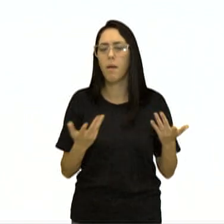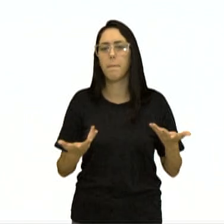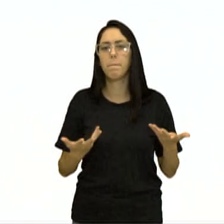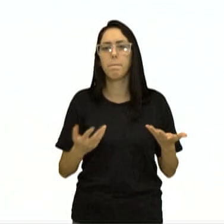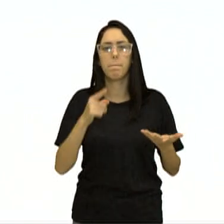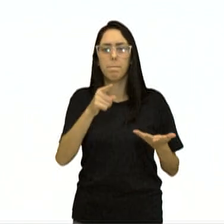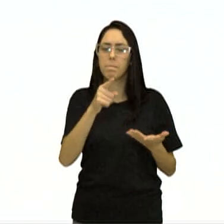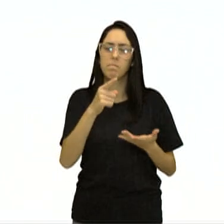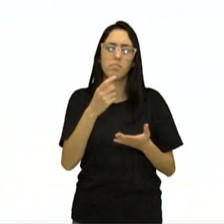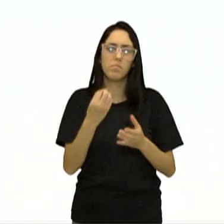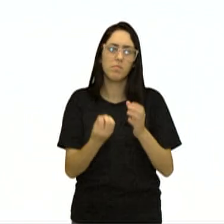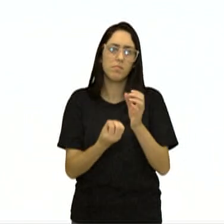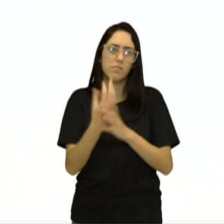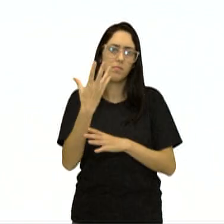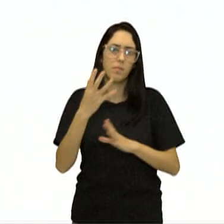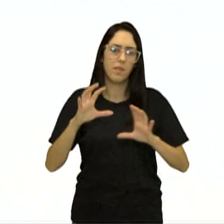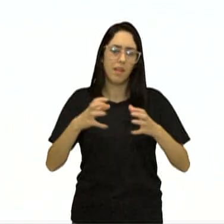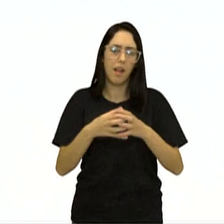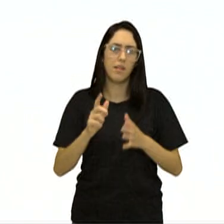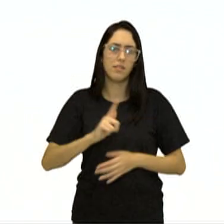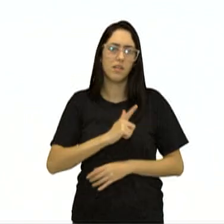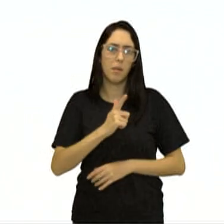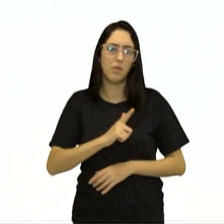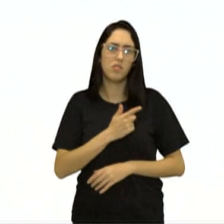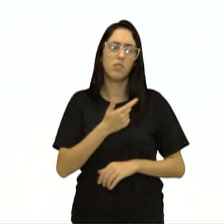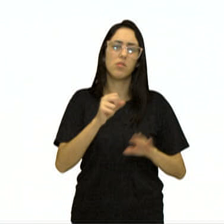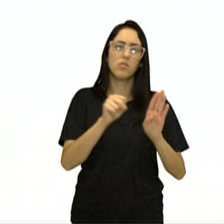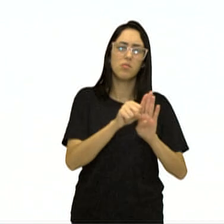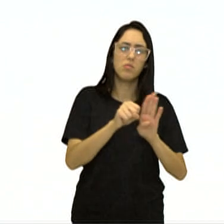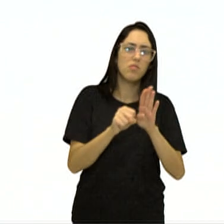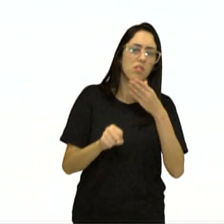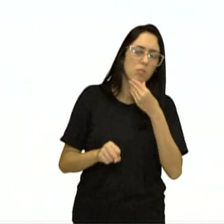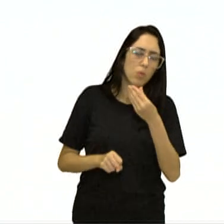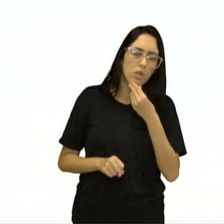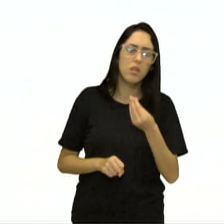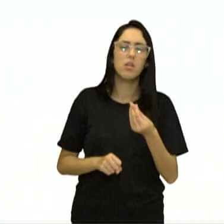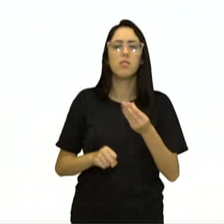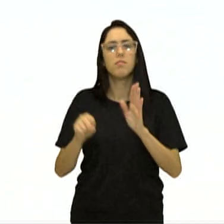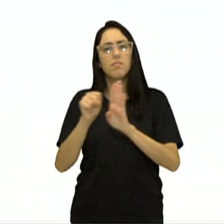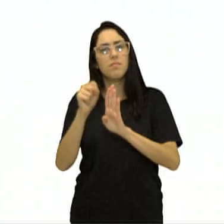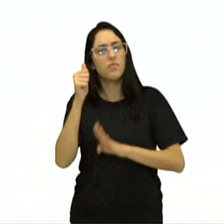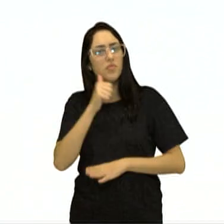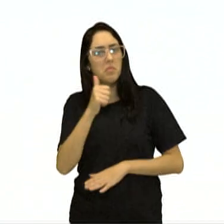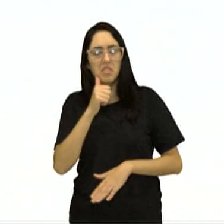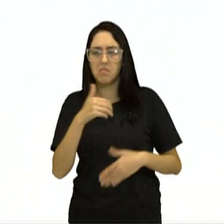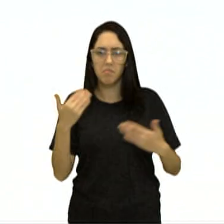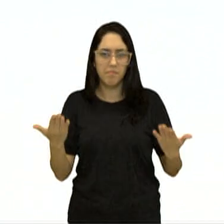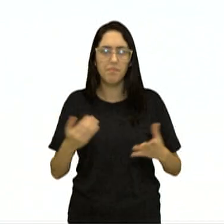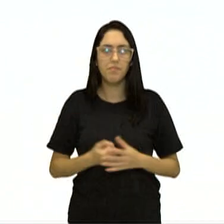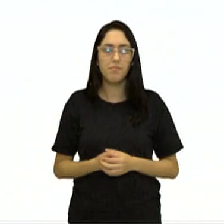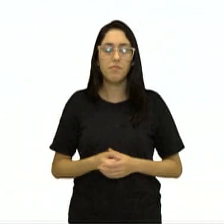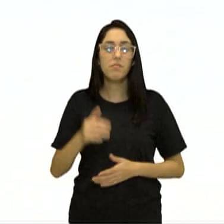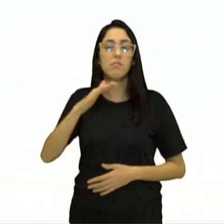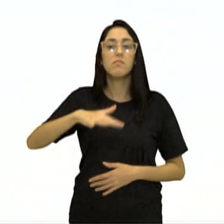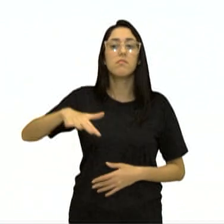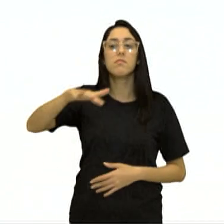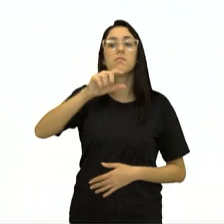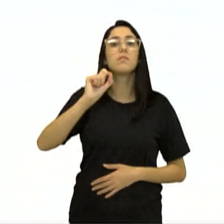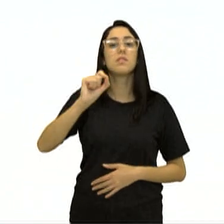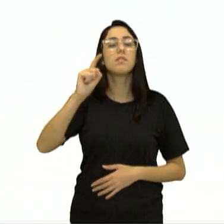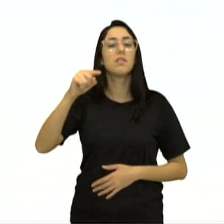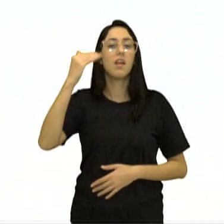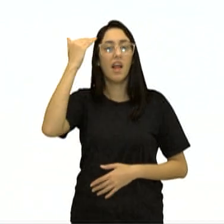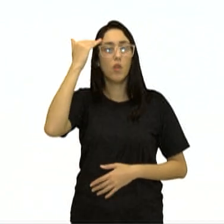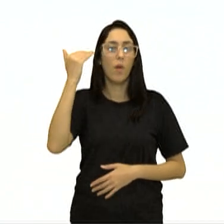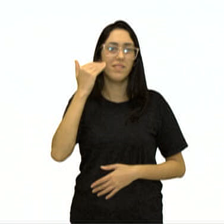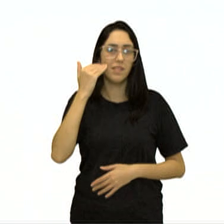uma classe gramatical, se você quiser colocar, substantivo masculino, feminino. Tá? O público-alvo são os adolescentes, então tem que